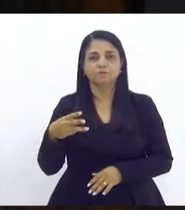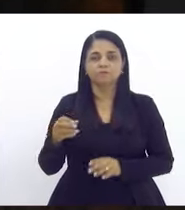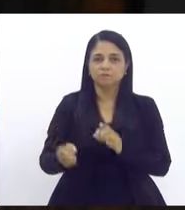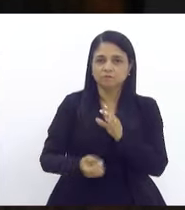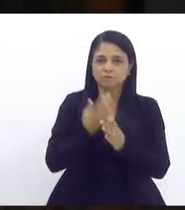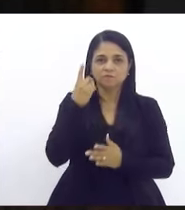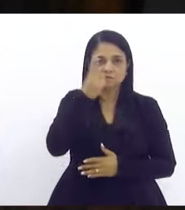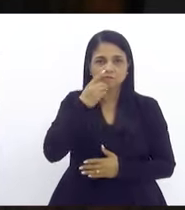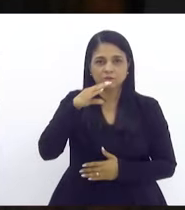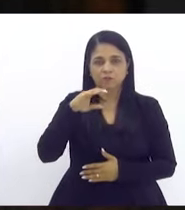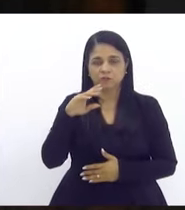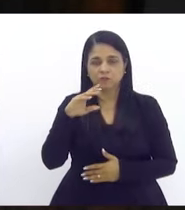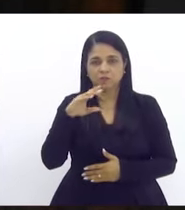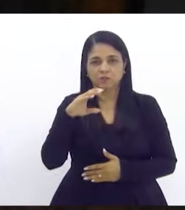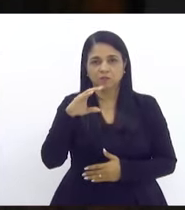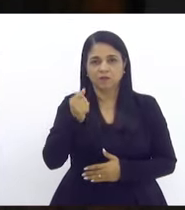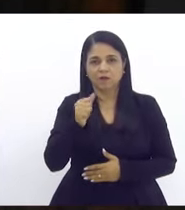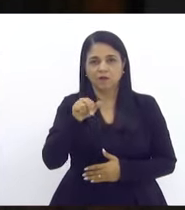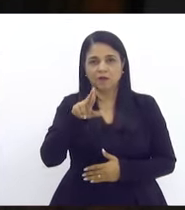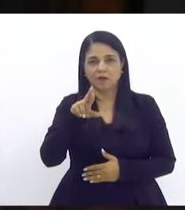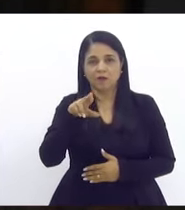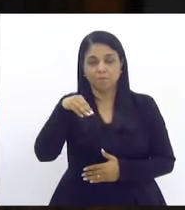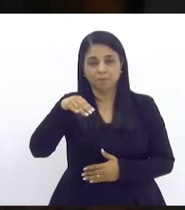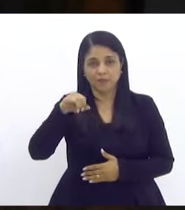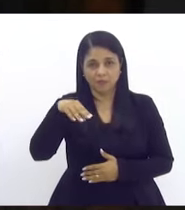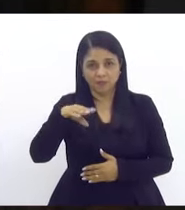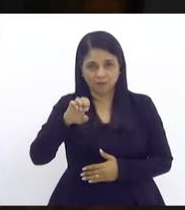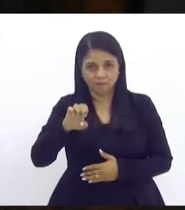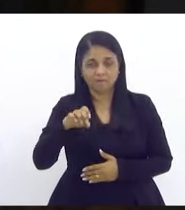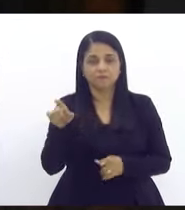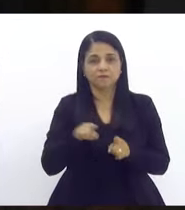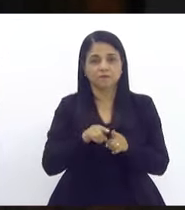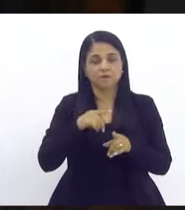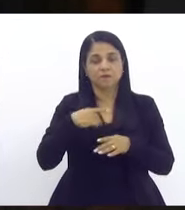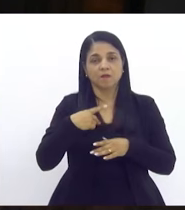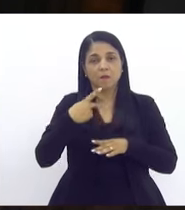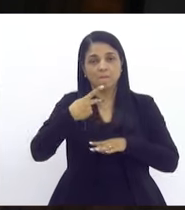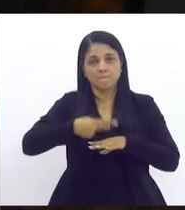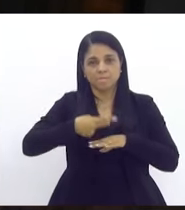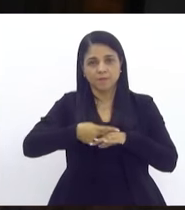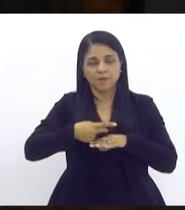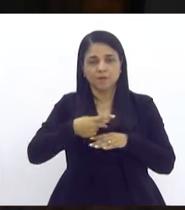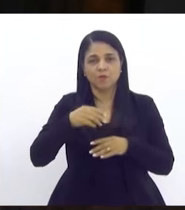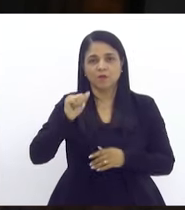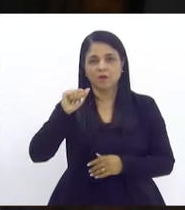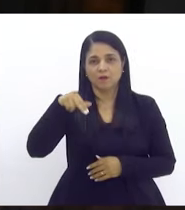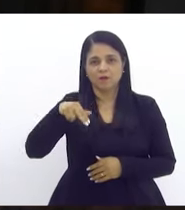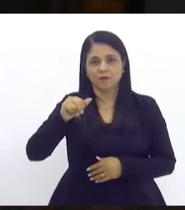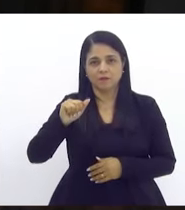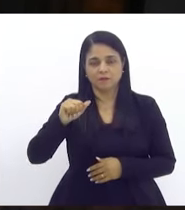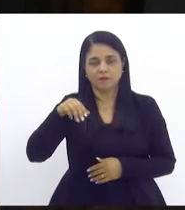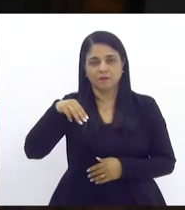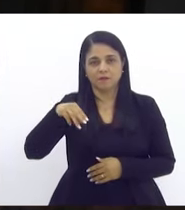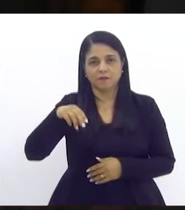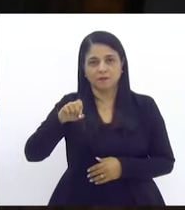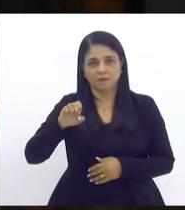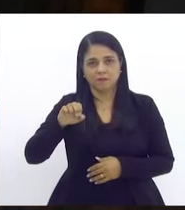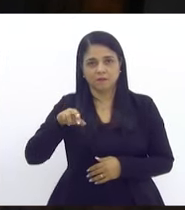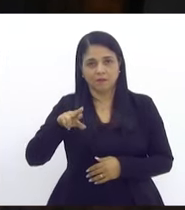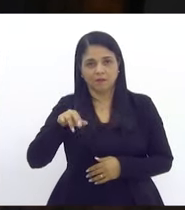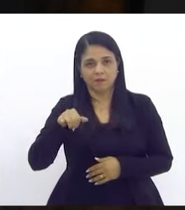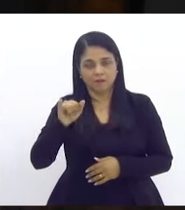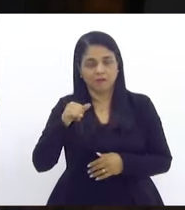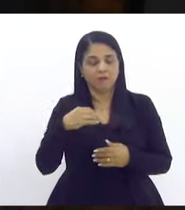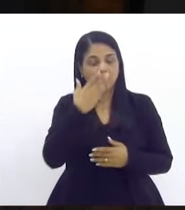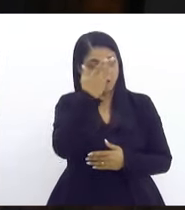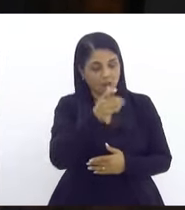do deputado Carlos Mink, que concede prêmio Ananeri de saúde pós-morte à senhora Rosa Amélia Alves